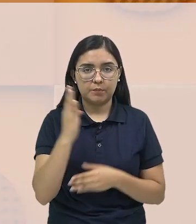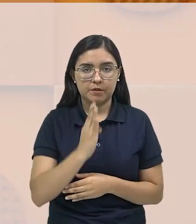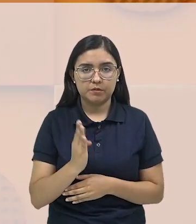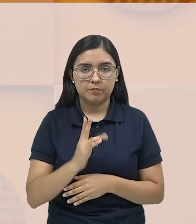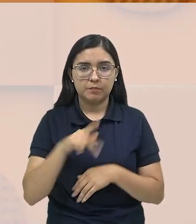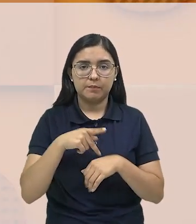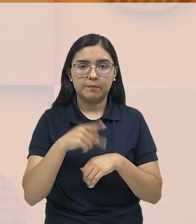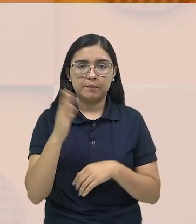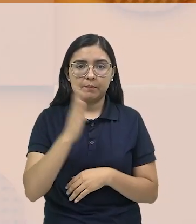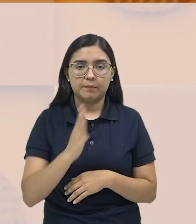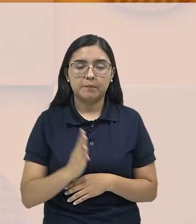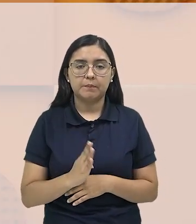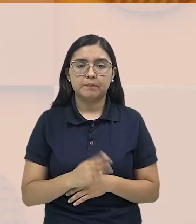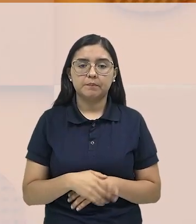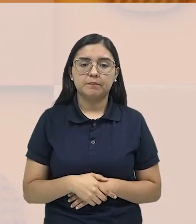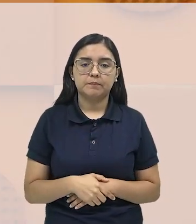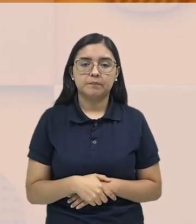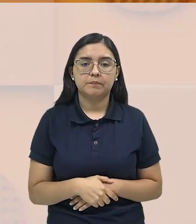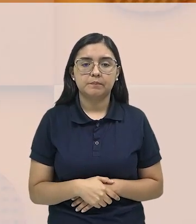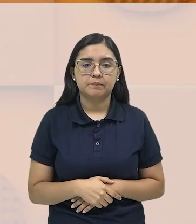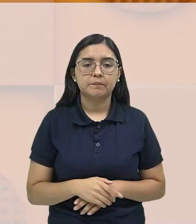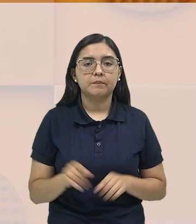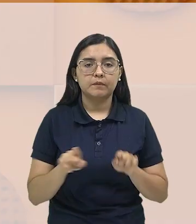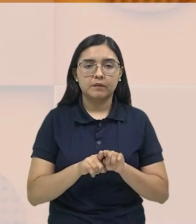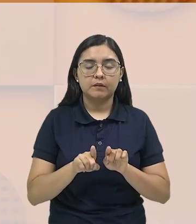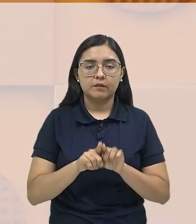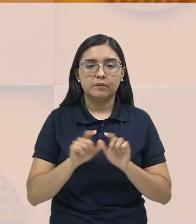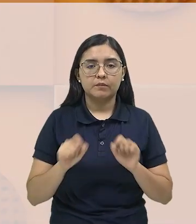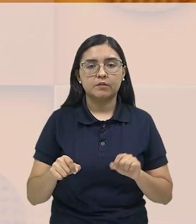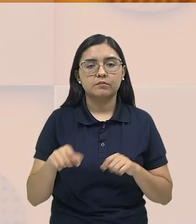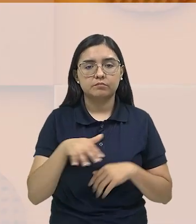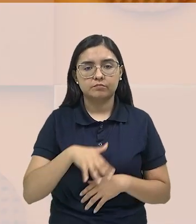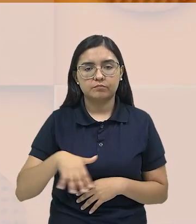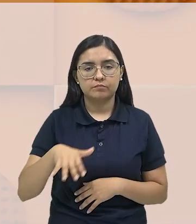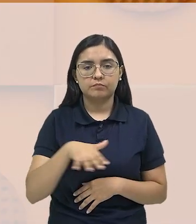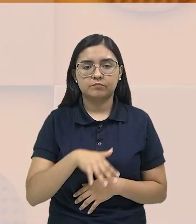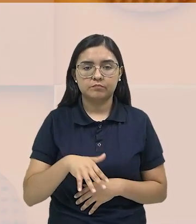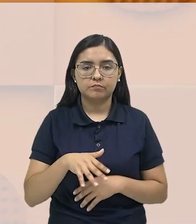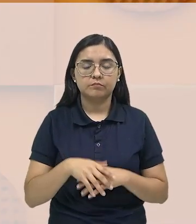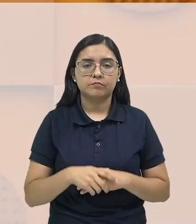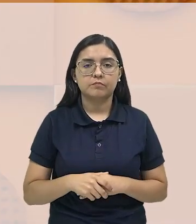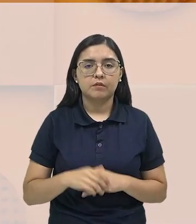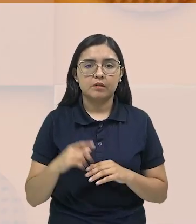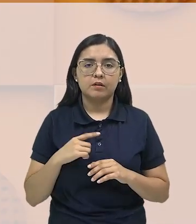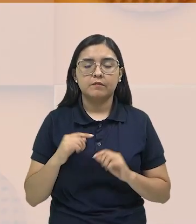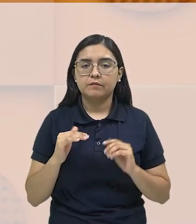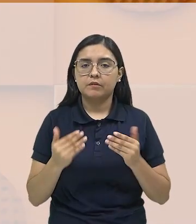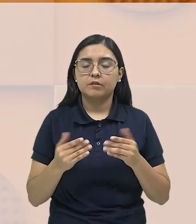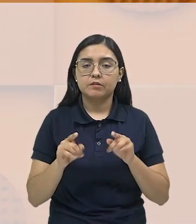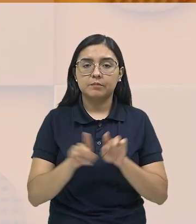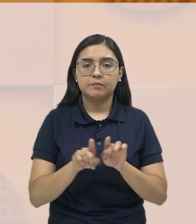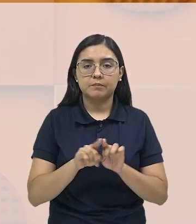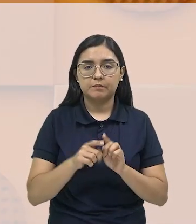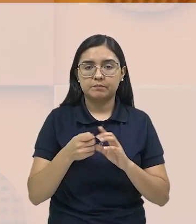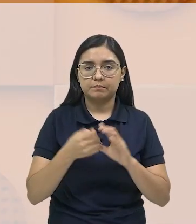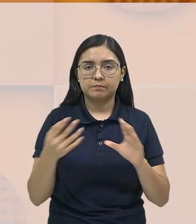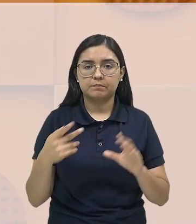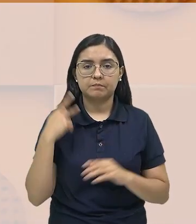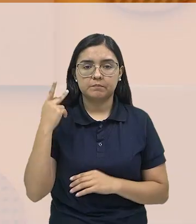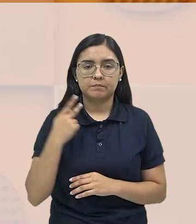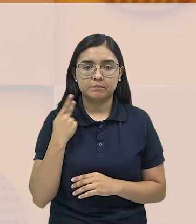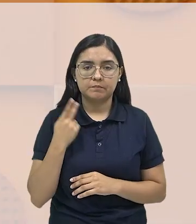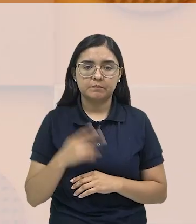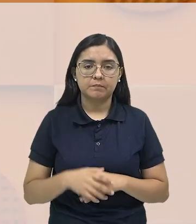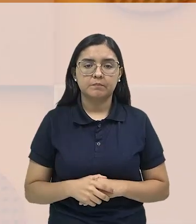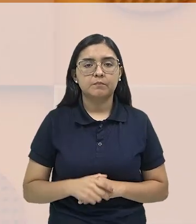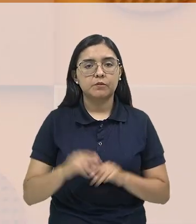Né? Então, percebe que essa ideia de territorialidade ela vai abarcar aspectos políticos mais referentes a uma